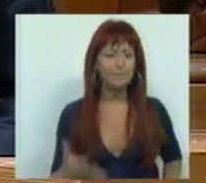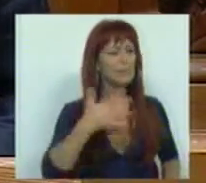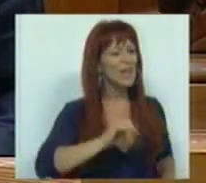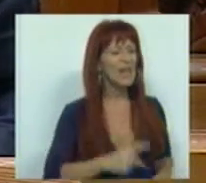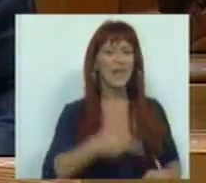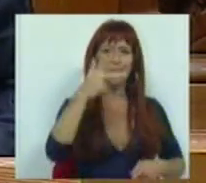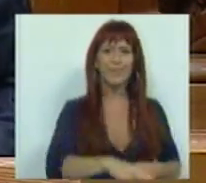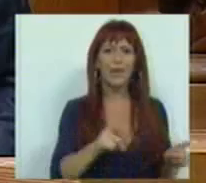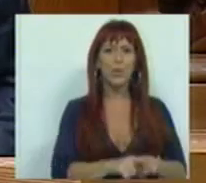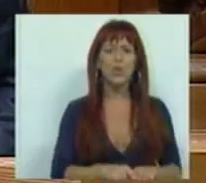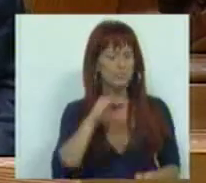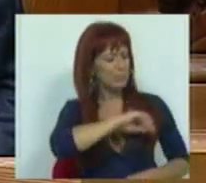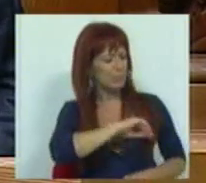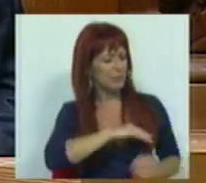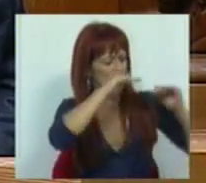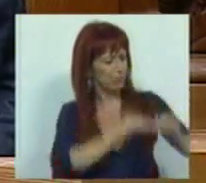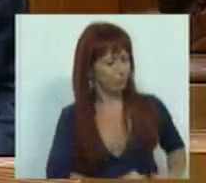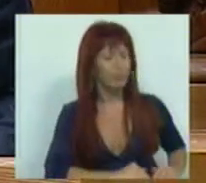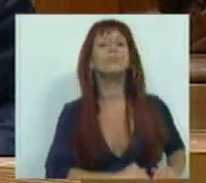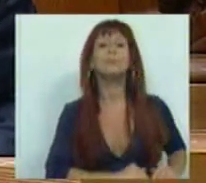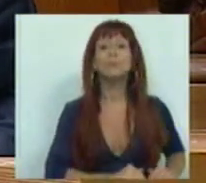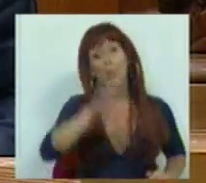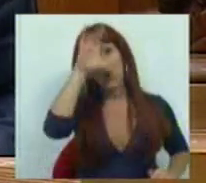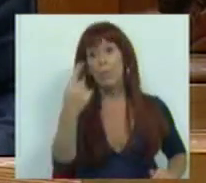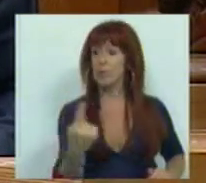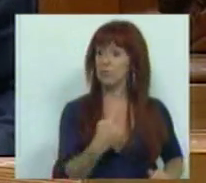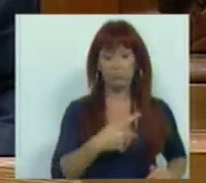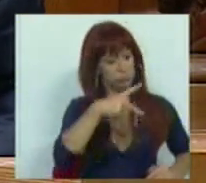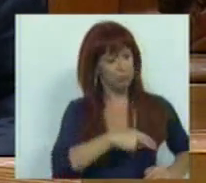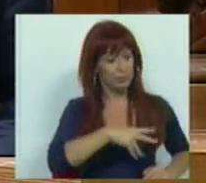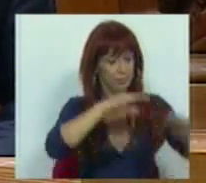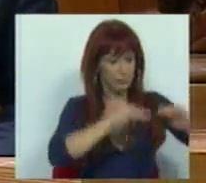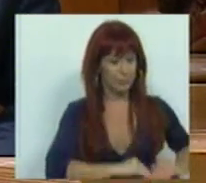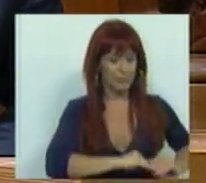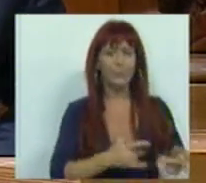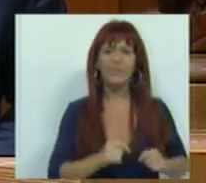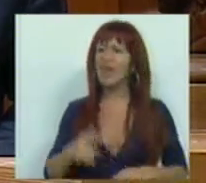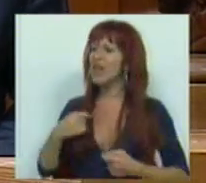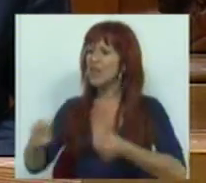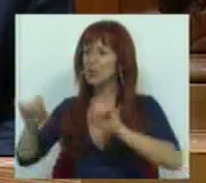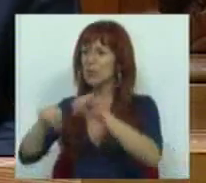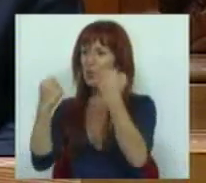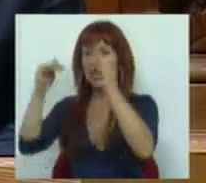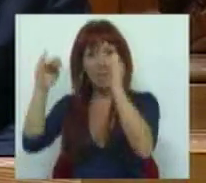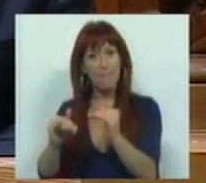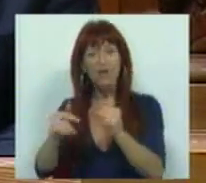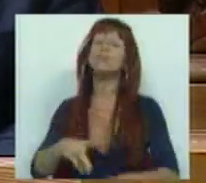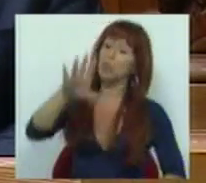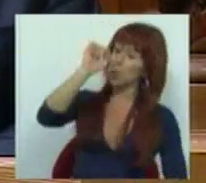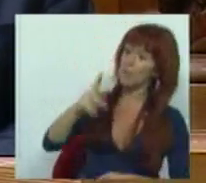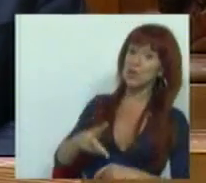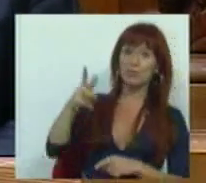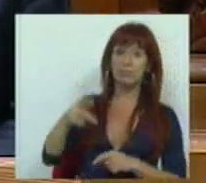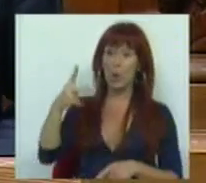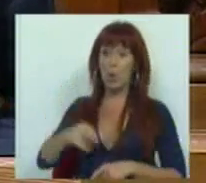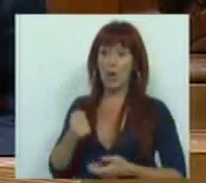Queria cortar os salários mais baixos, o governo cortou os salários. Queria menos despesas sociais, pois o governo cortou